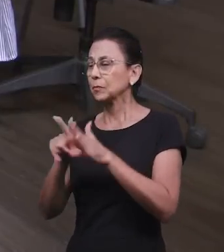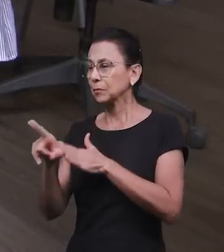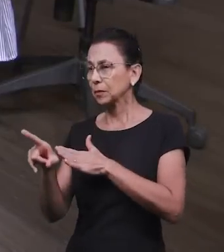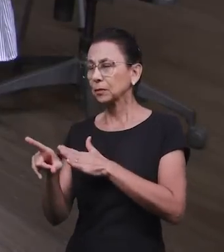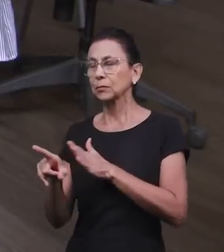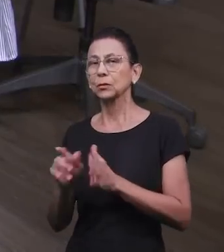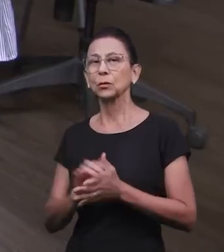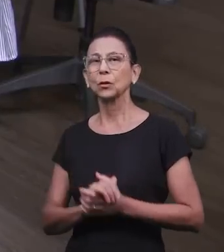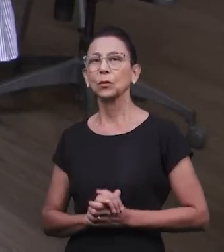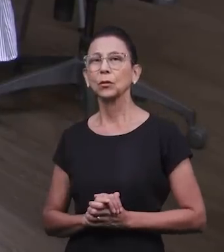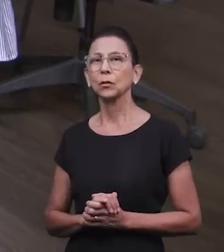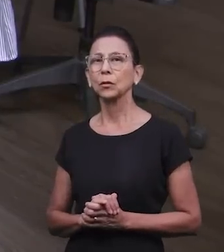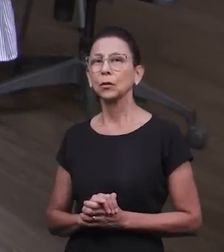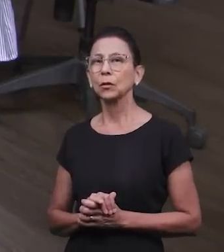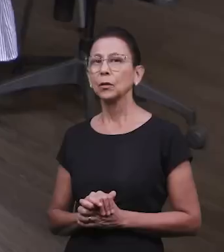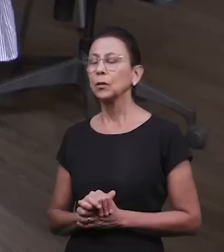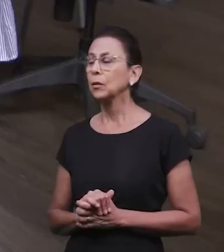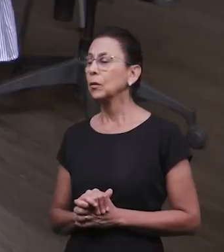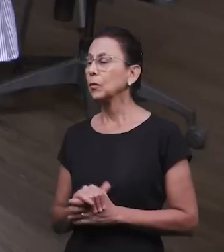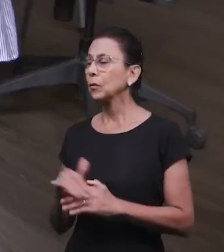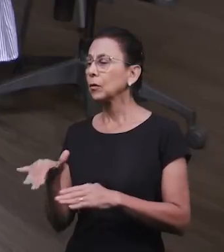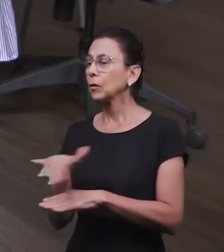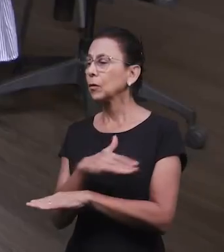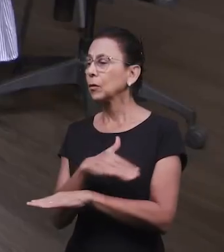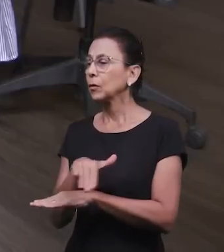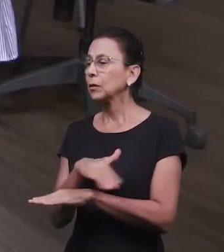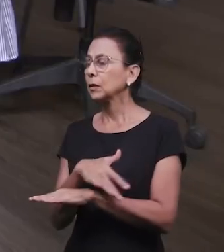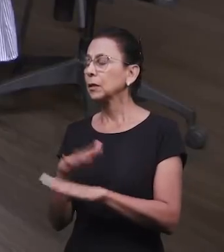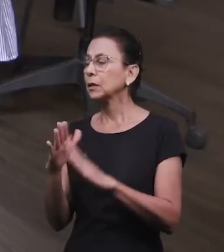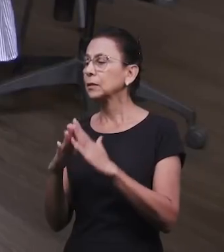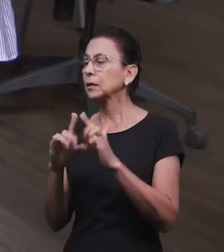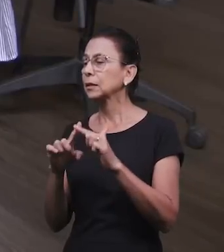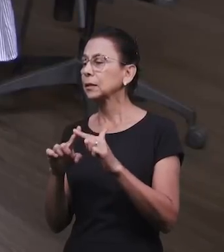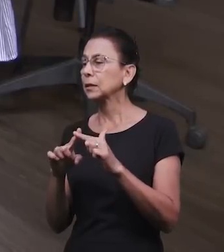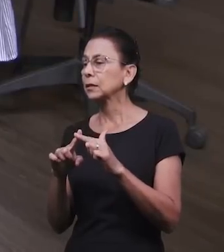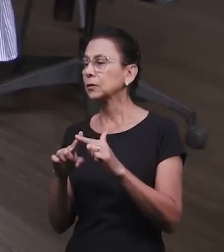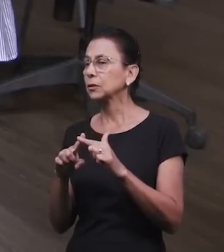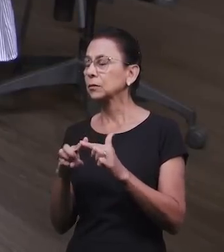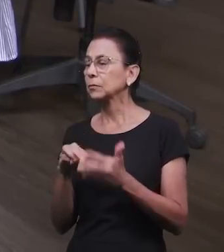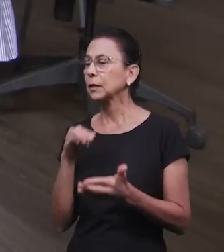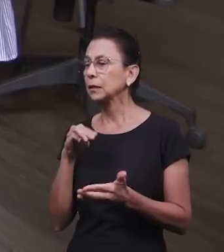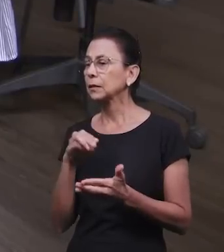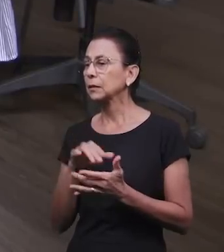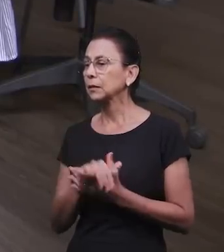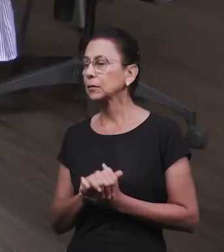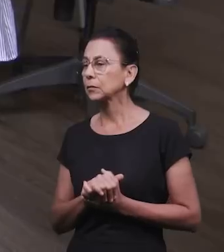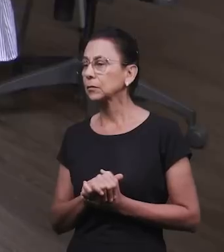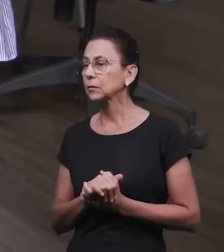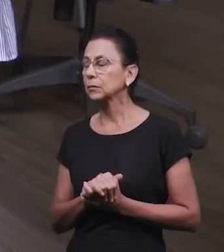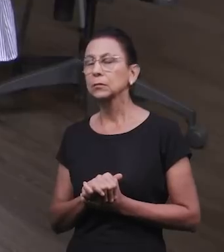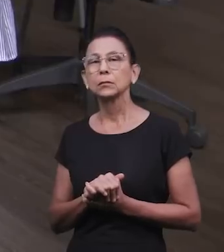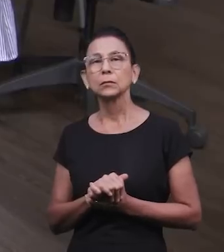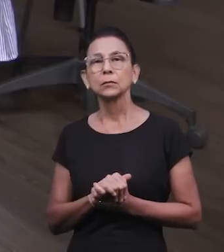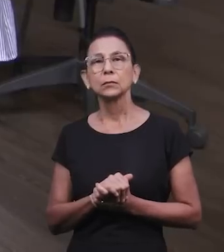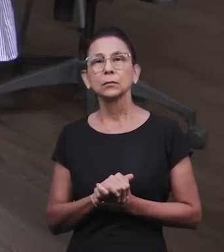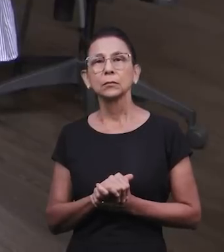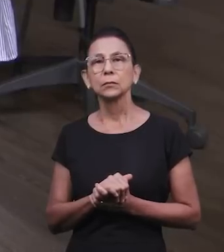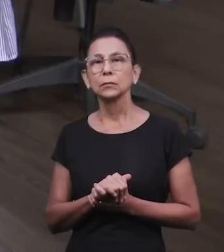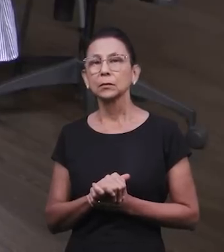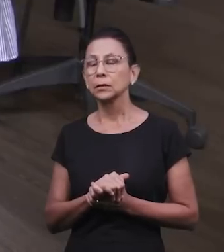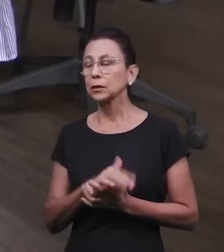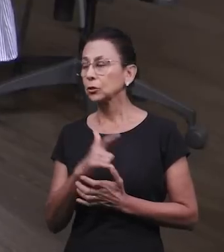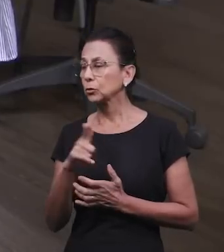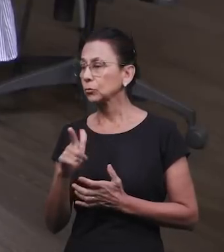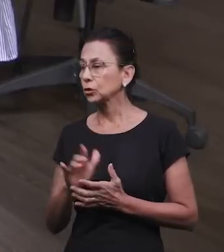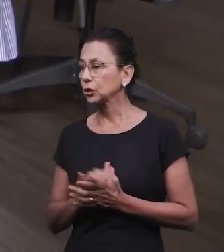de ser resolvida, de ser respondida naquela época, ela perguntou, qual é o endereço da igreja aqui em Londres? Eu falei, não tenho a menor ideia do endereço da igreja aqui em Londres. Não